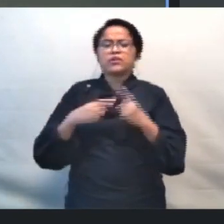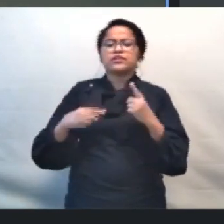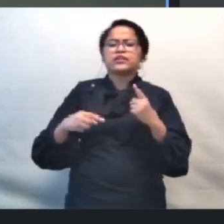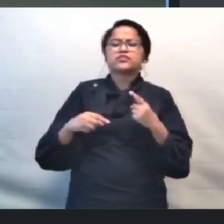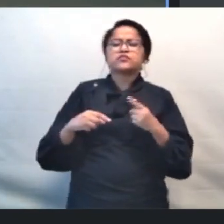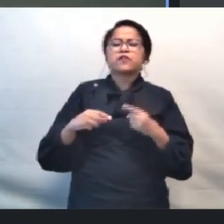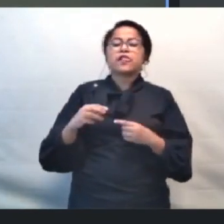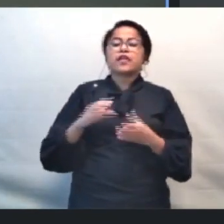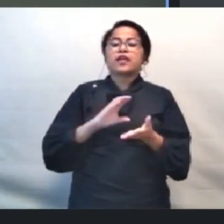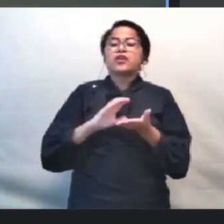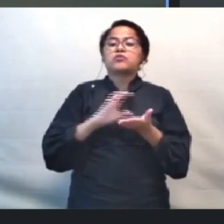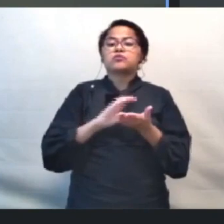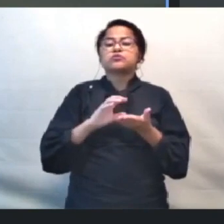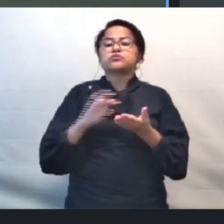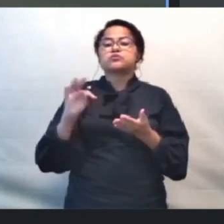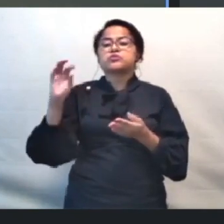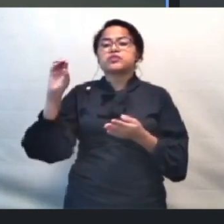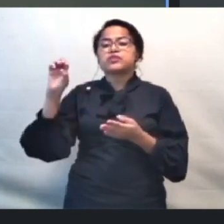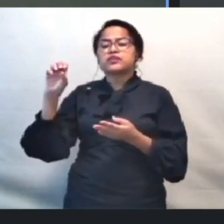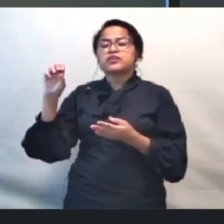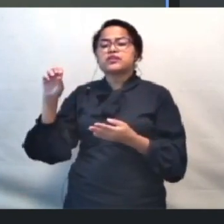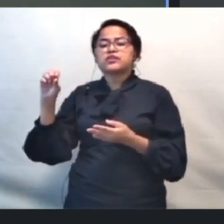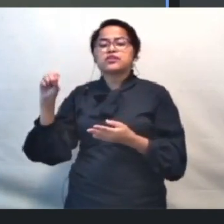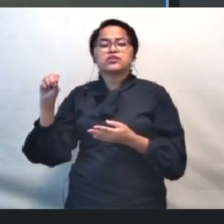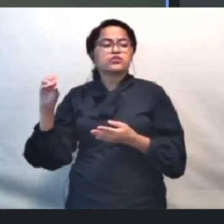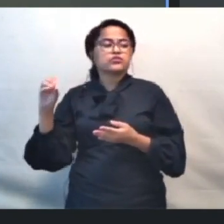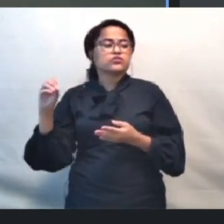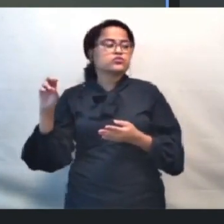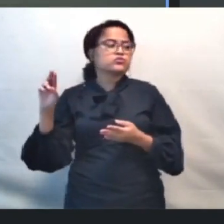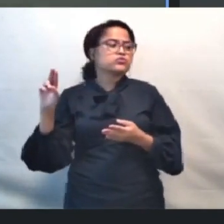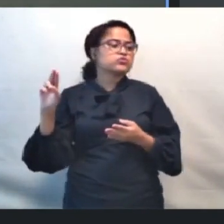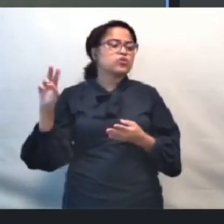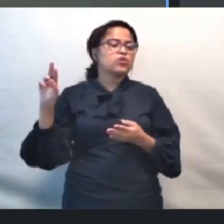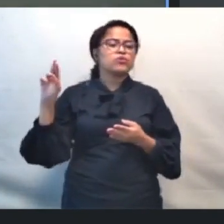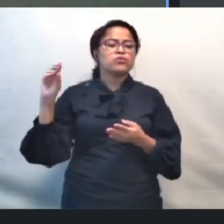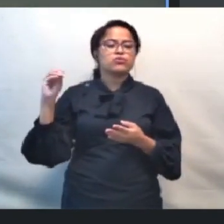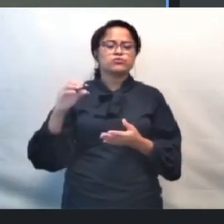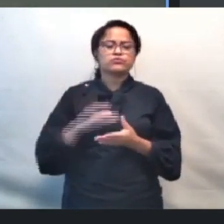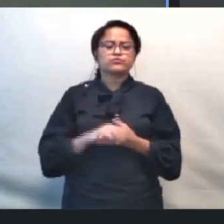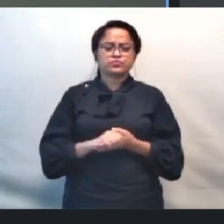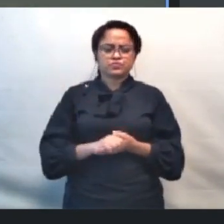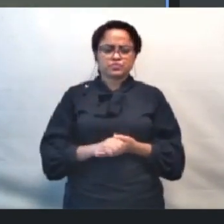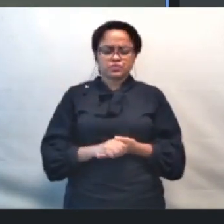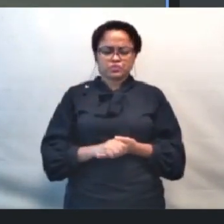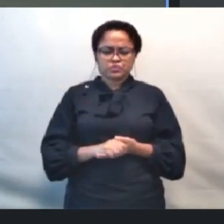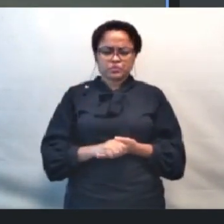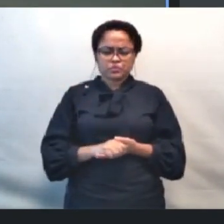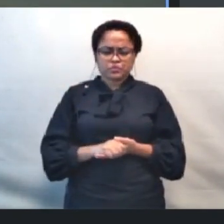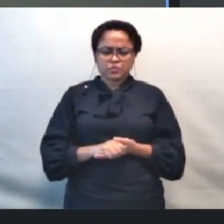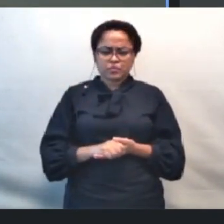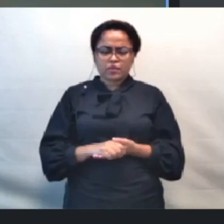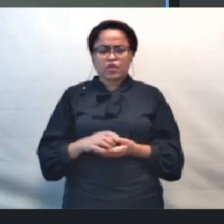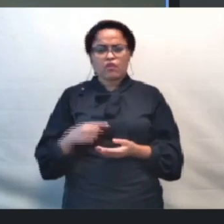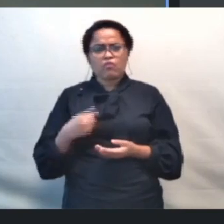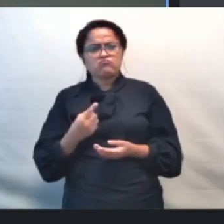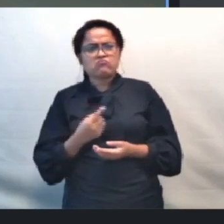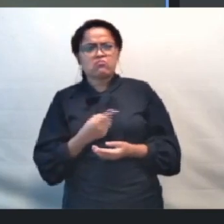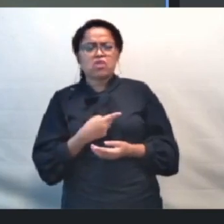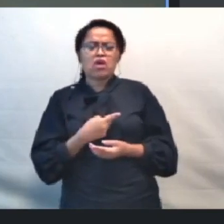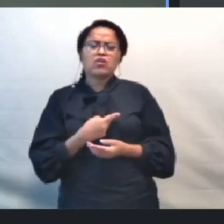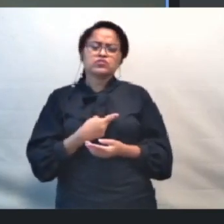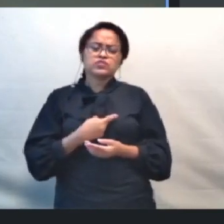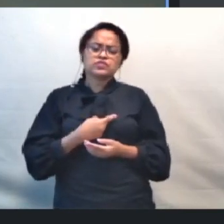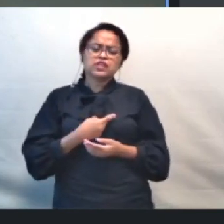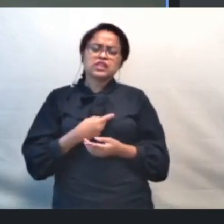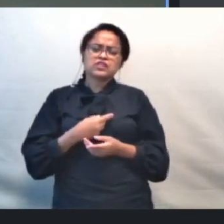Agora, com relação à segunda parte da pergunta, né, de não execução, aqui nós não estamos dizendo